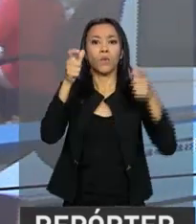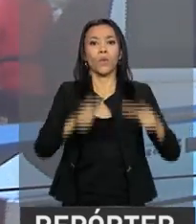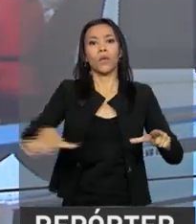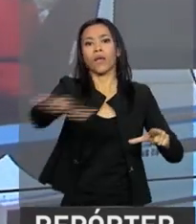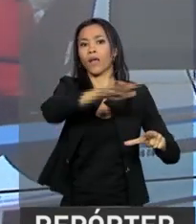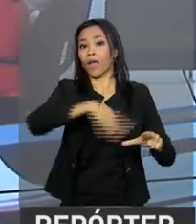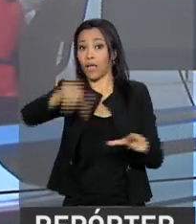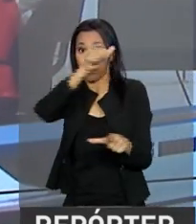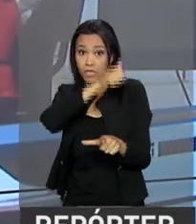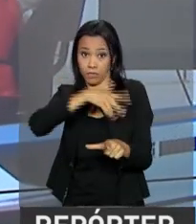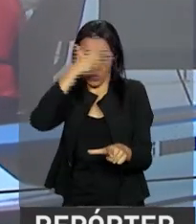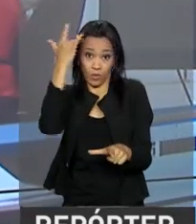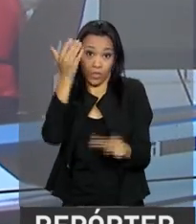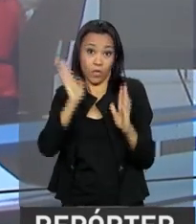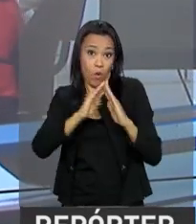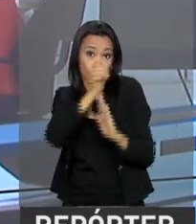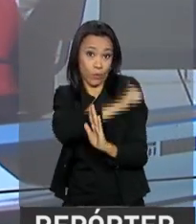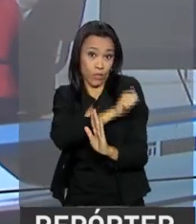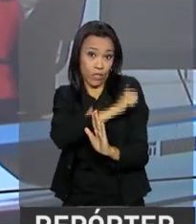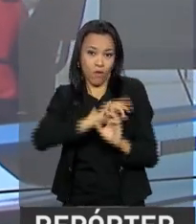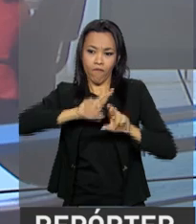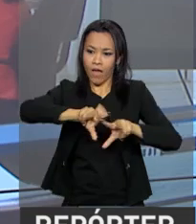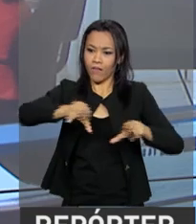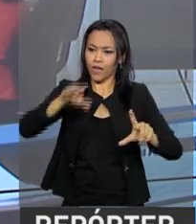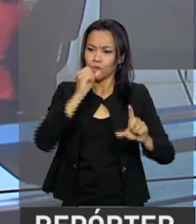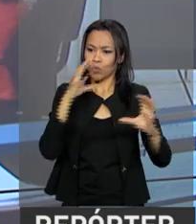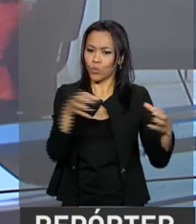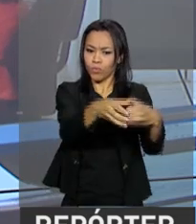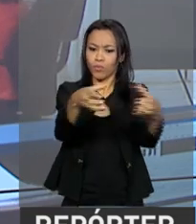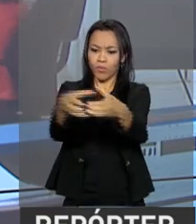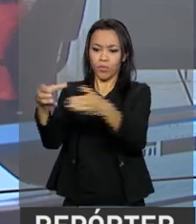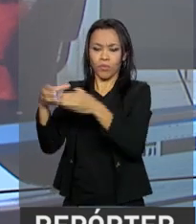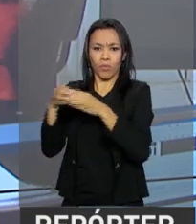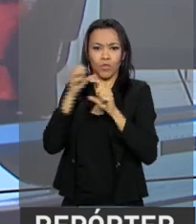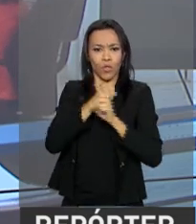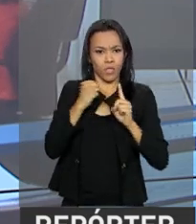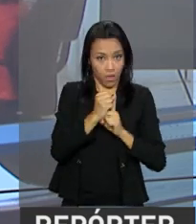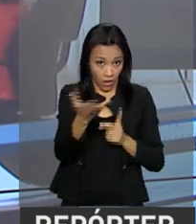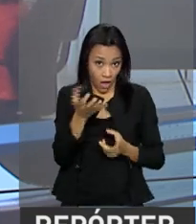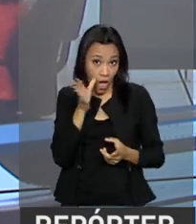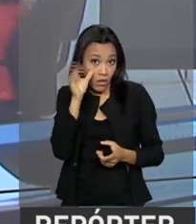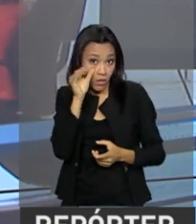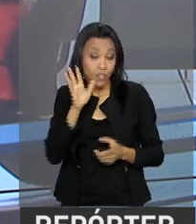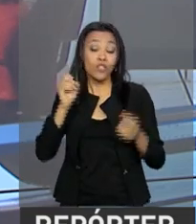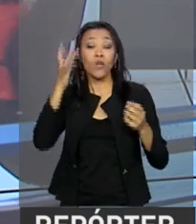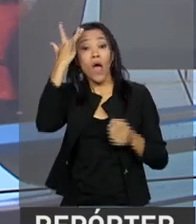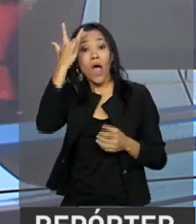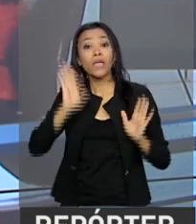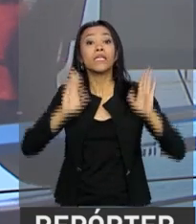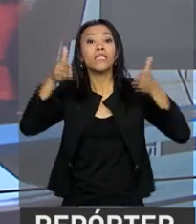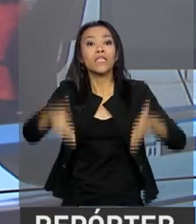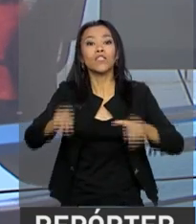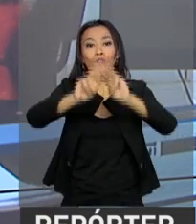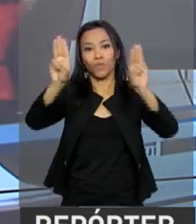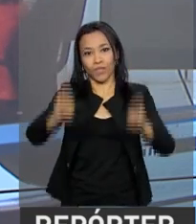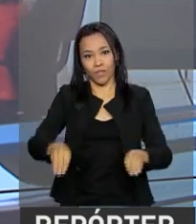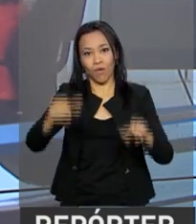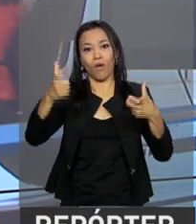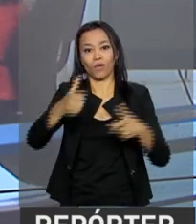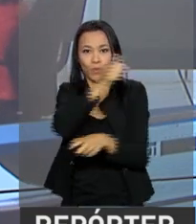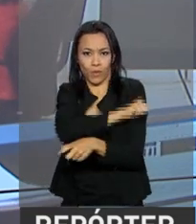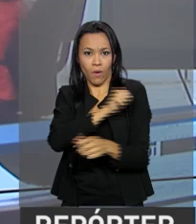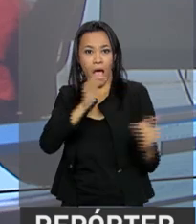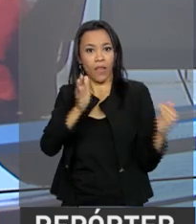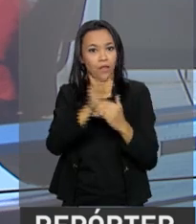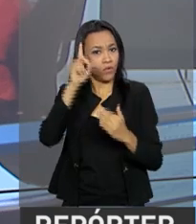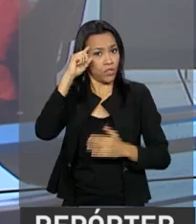cariocas convivam entre diferentes grupos sociais. Quem quiser conferir, é só ir ao Museu do Amanhã, no Rio de Janeiro, até o dia